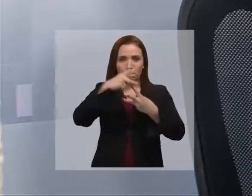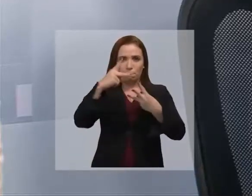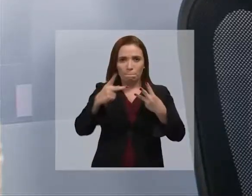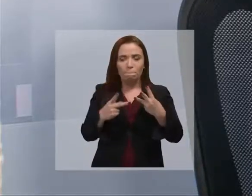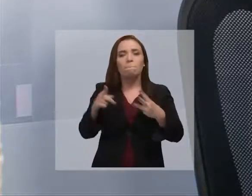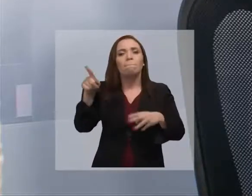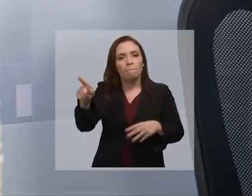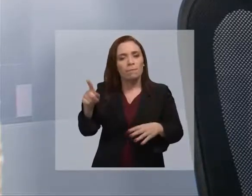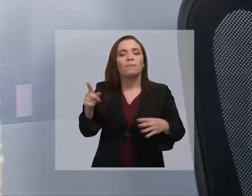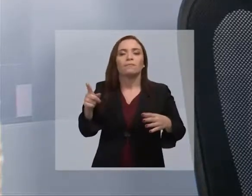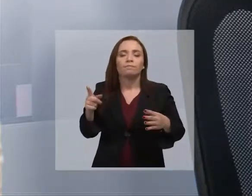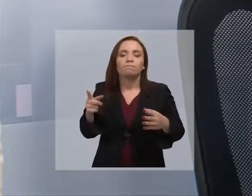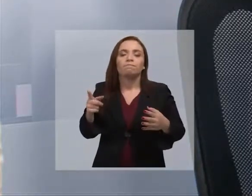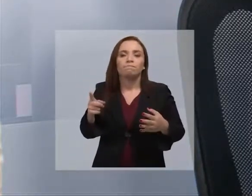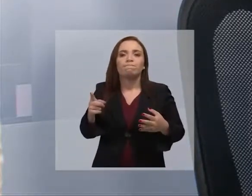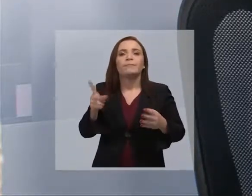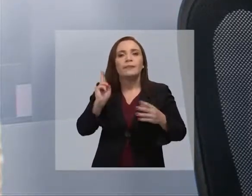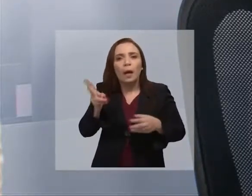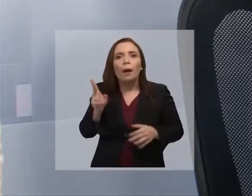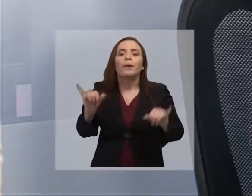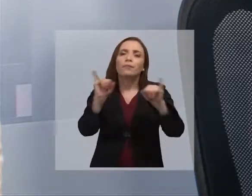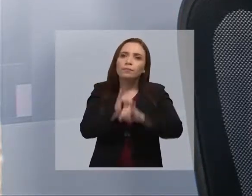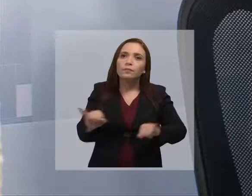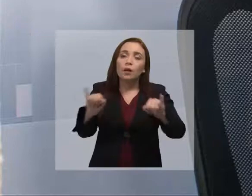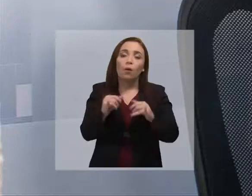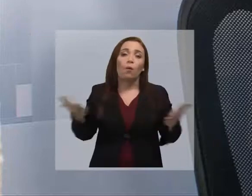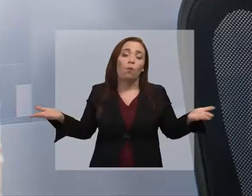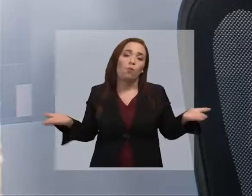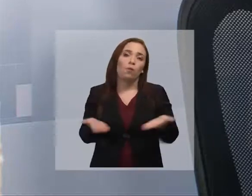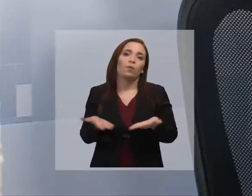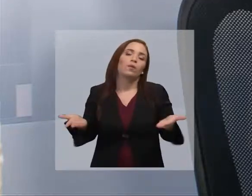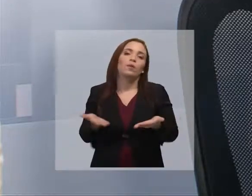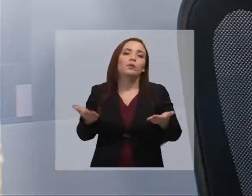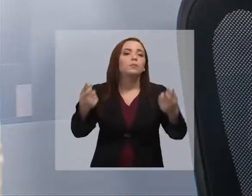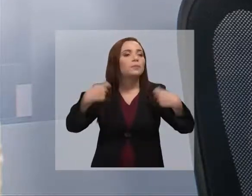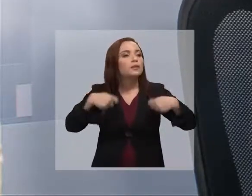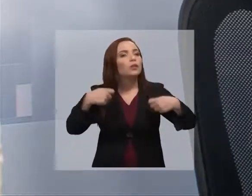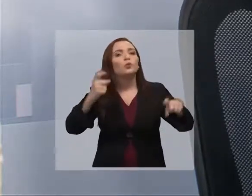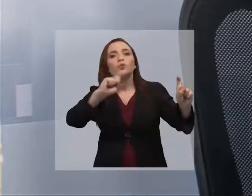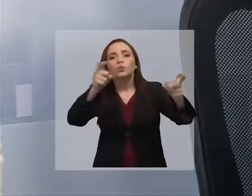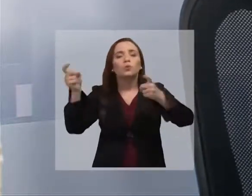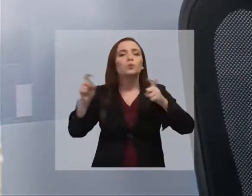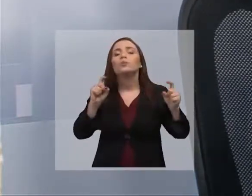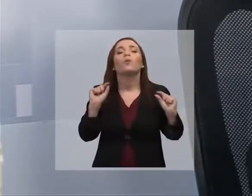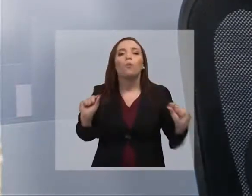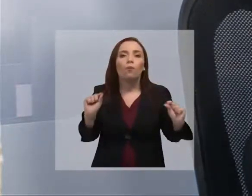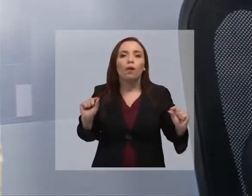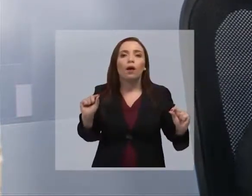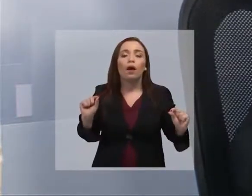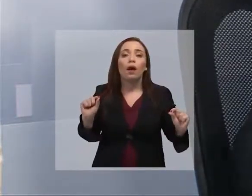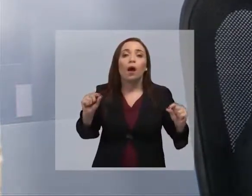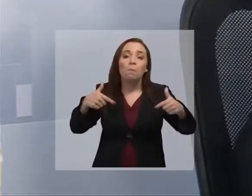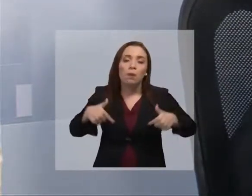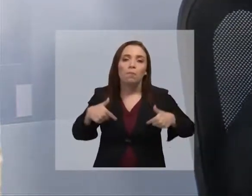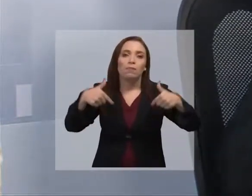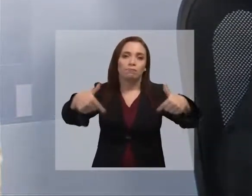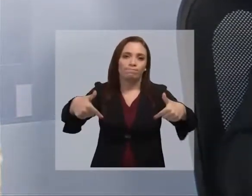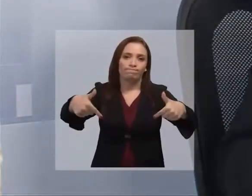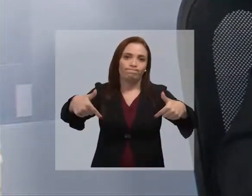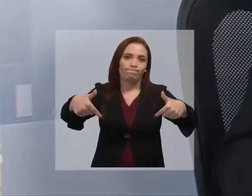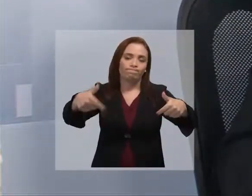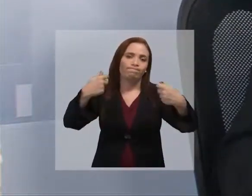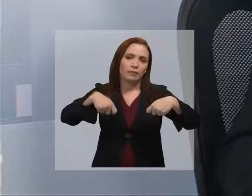tecla. Entendendo? E eu acho que hoje não deve se discutir o Estado máximo ou o Estado mínimo. É o Estado